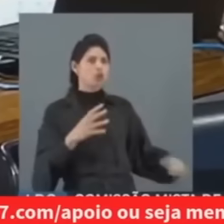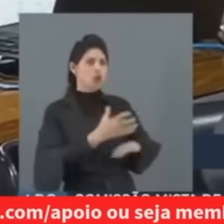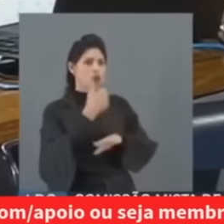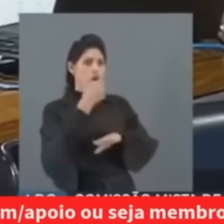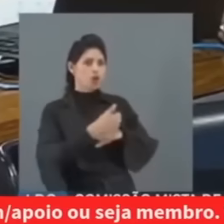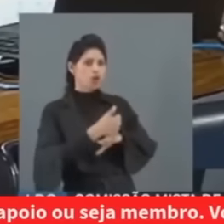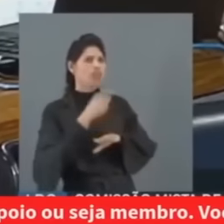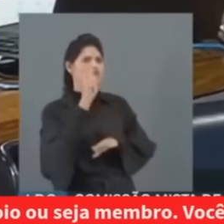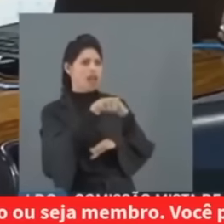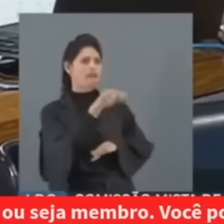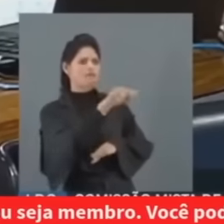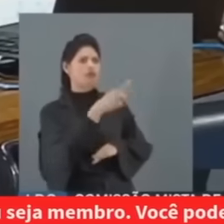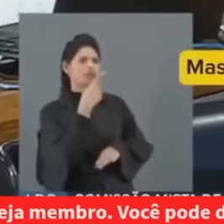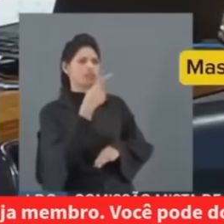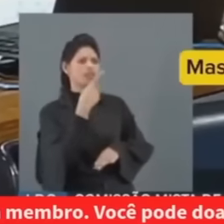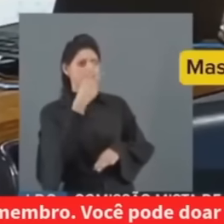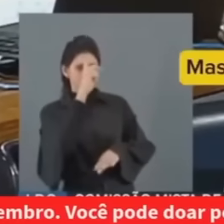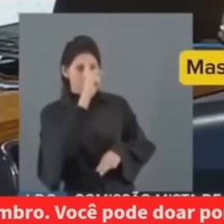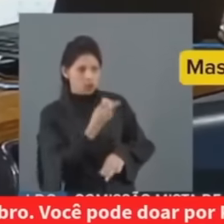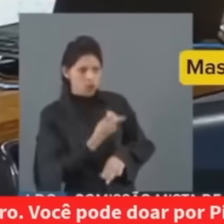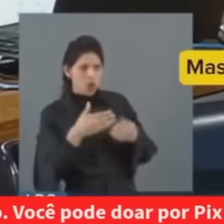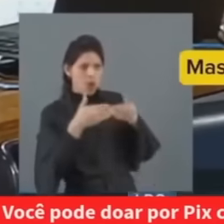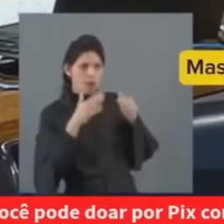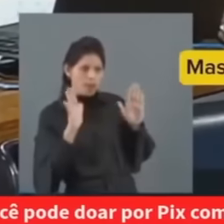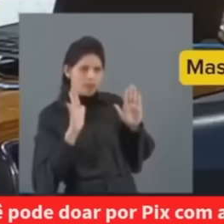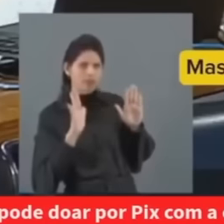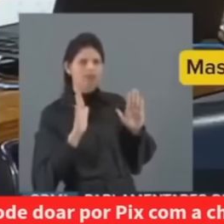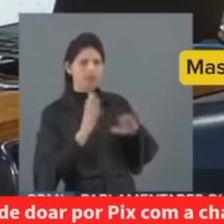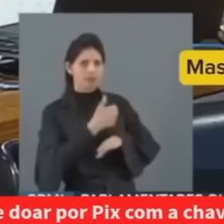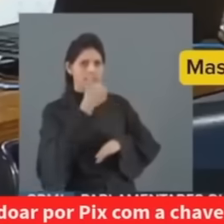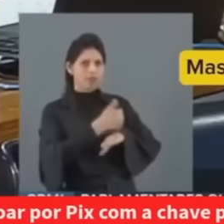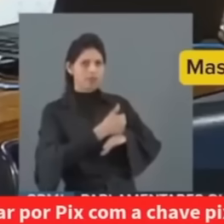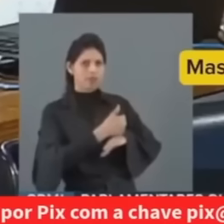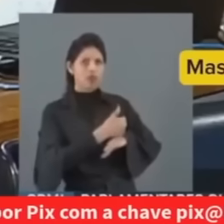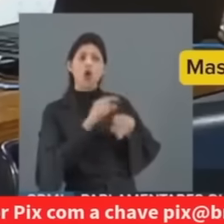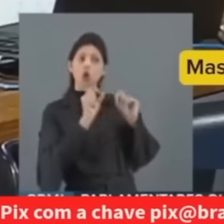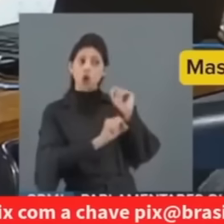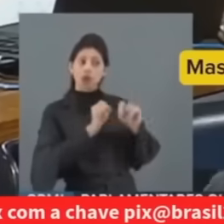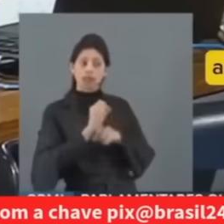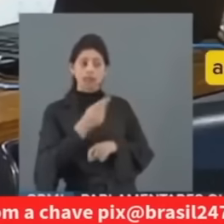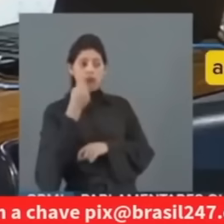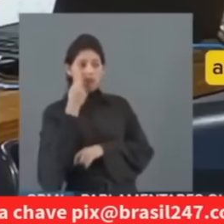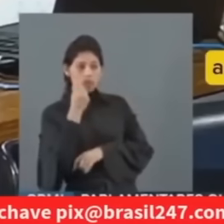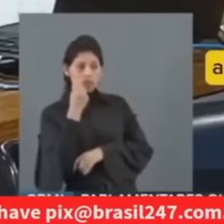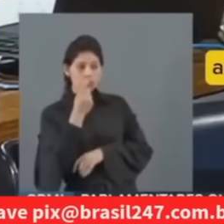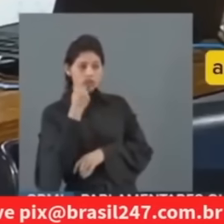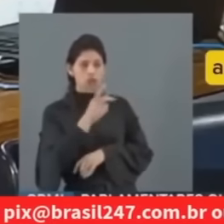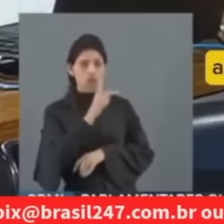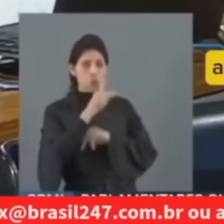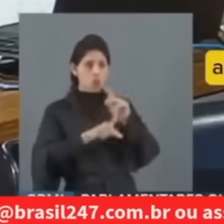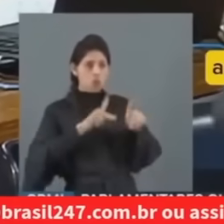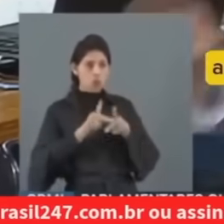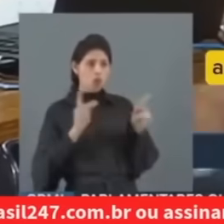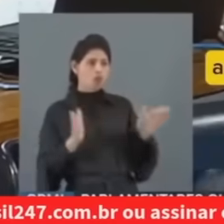é essa pessoa que abriu a porta para o ouro mas olha que Curioso o povo pobre e o povo nordestino aqueles que